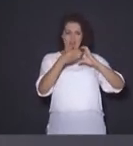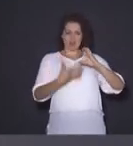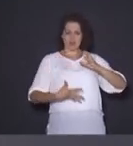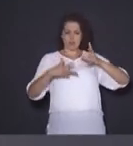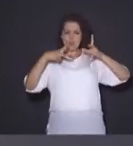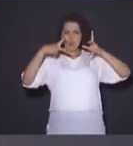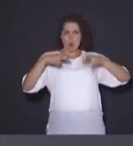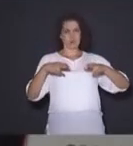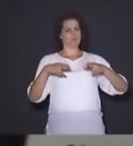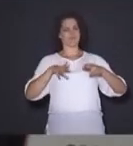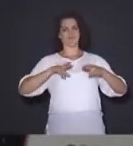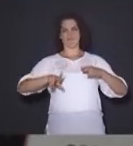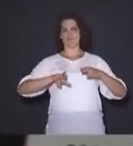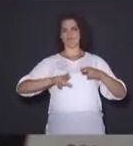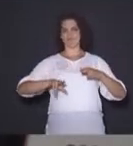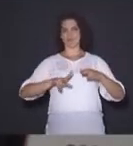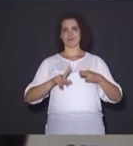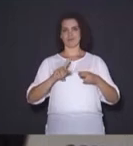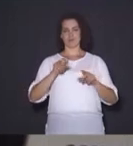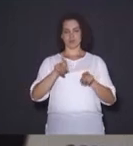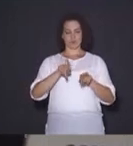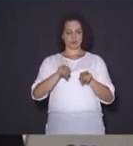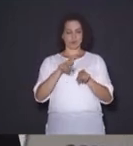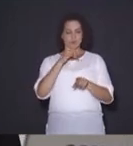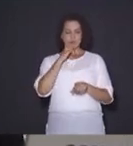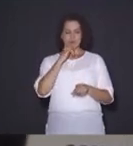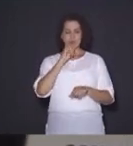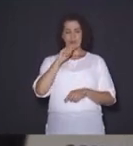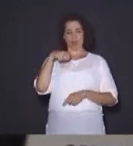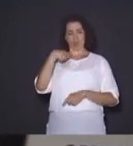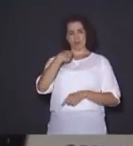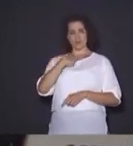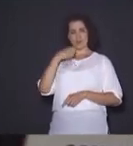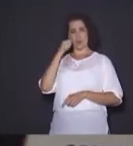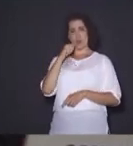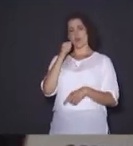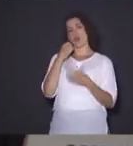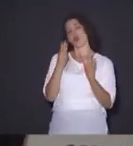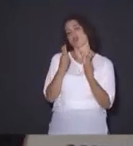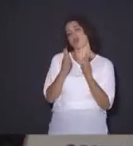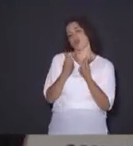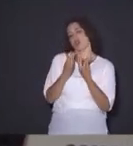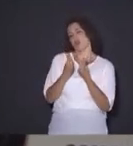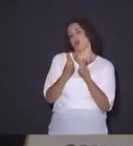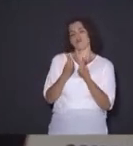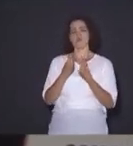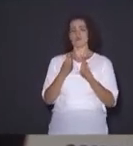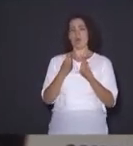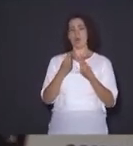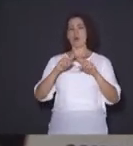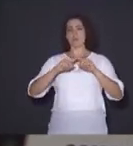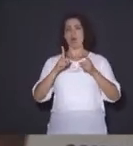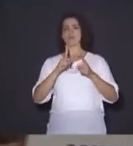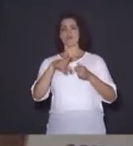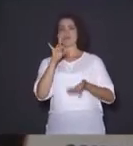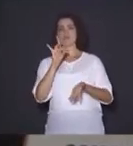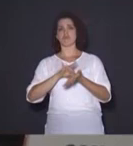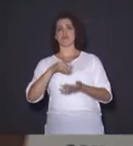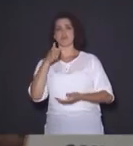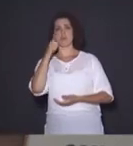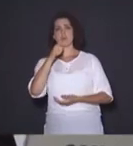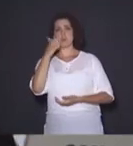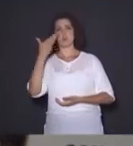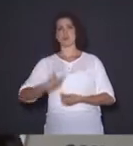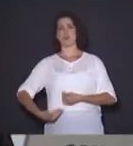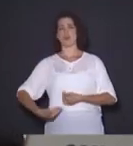às mulheres né eu não sou uma mulher delicada eu não deixo de ser mulher por causa disso né então aí e aí passa